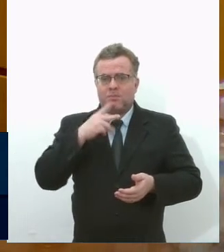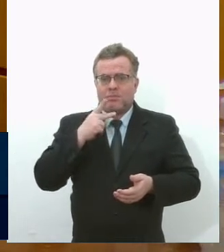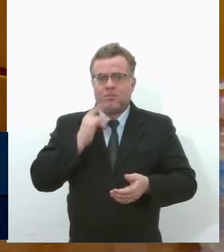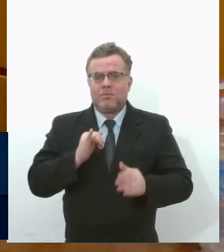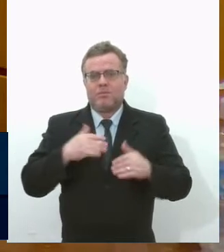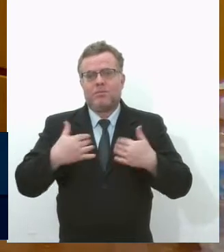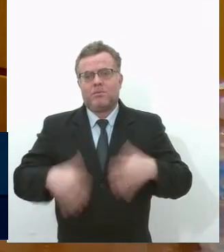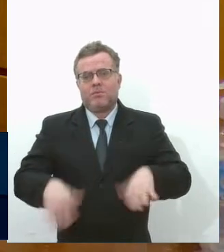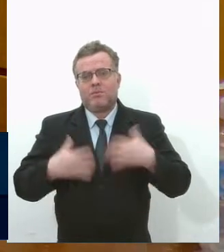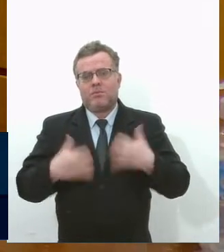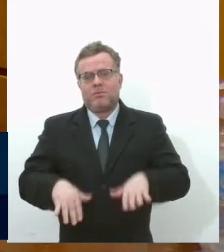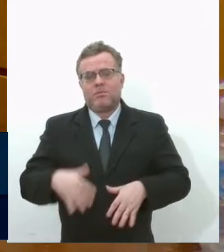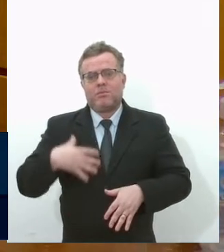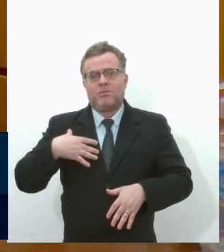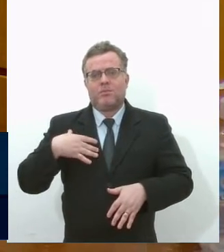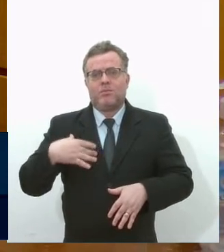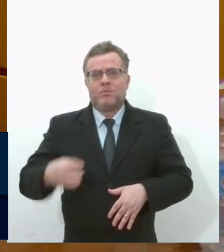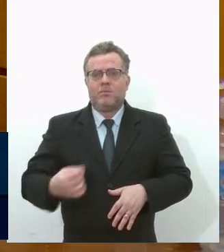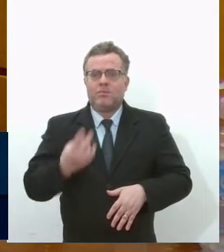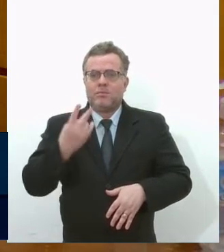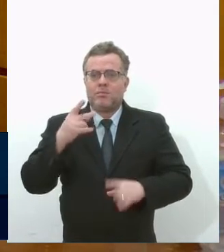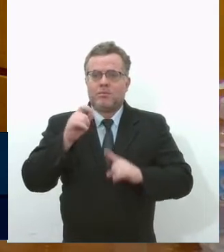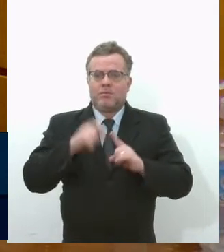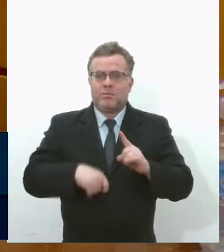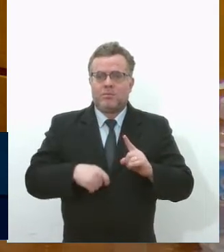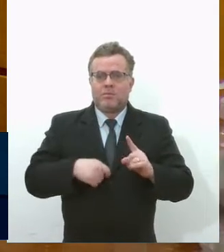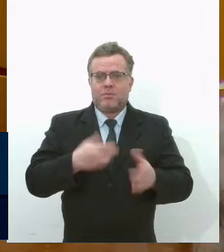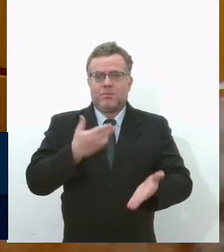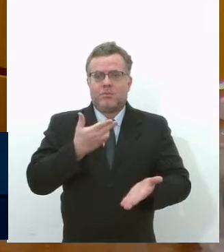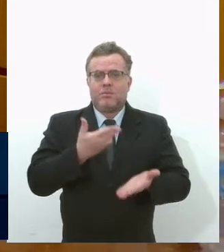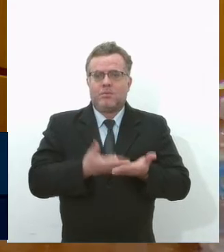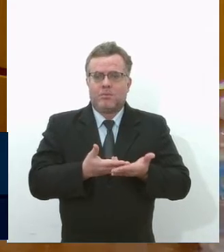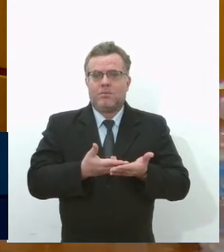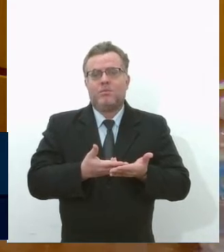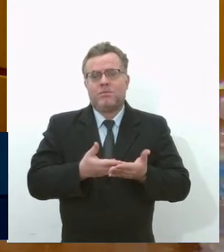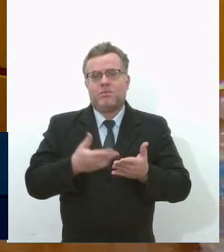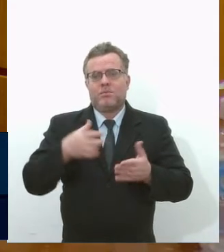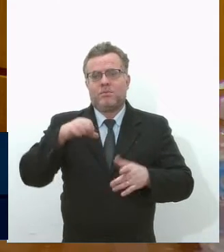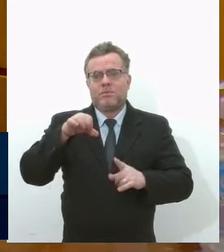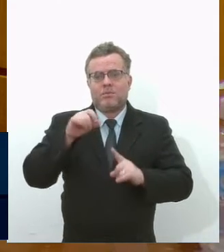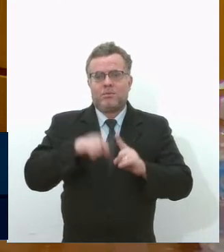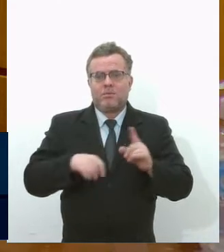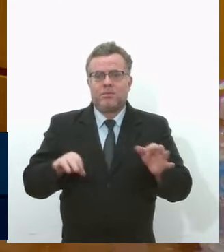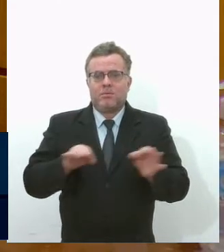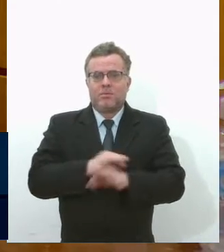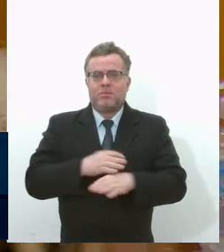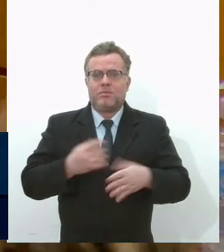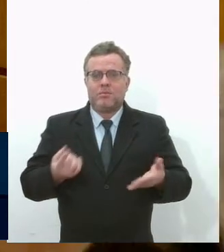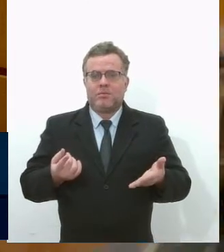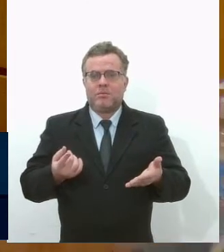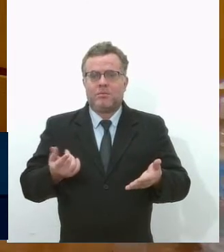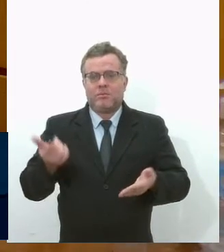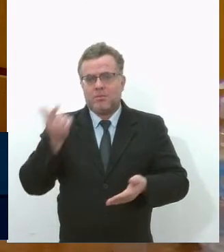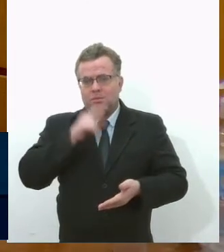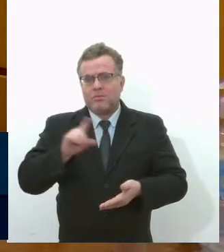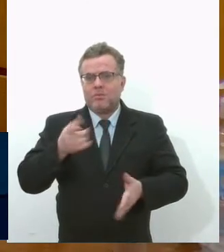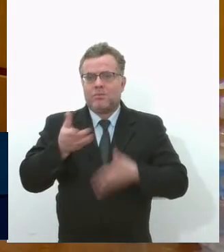sua filha, com 2 meses de idade, já está com 9 e ainda não conseguir sair do hospital para ter o tratamento